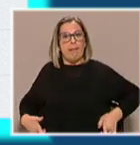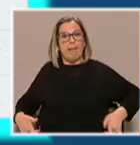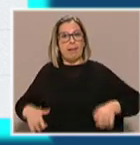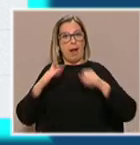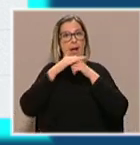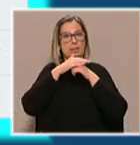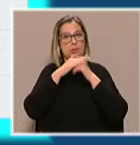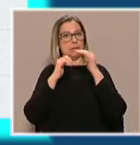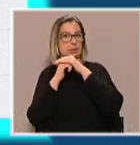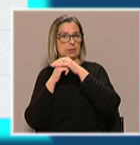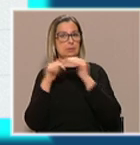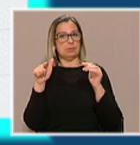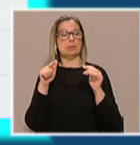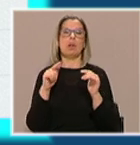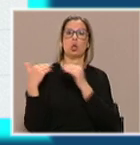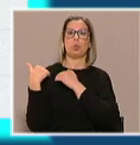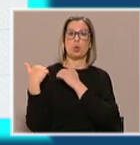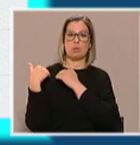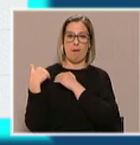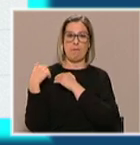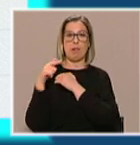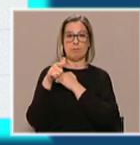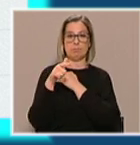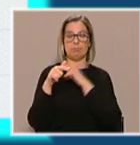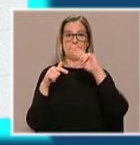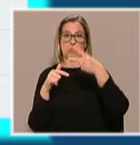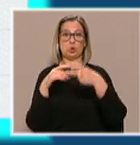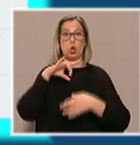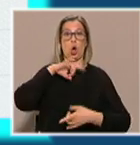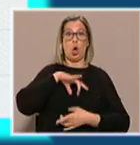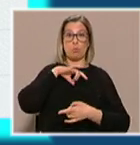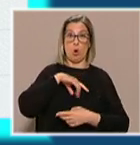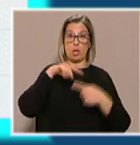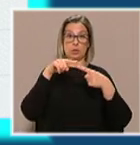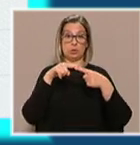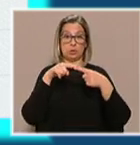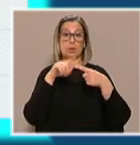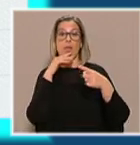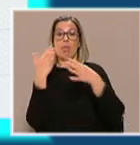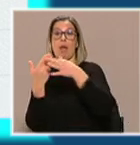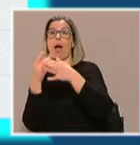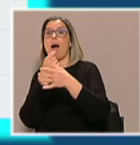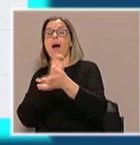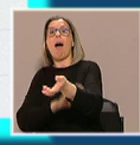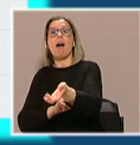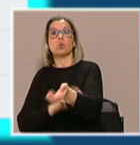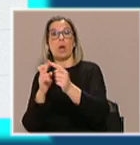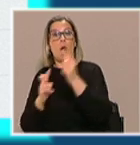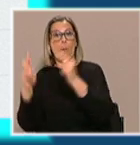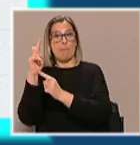pela secreção de cortisol, que também fomenta o aumento de glicose no sangue, e pela